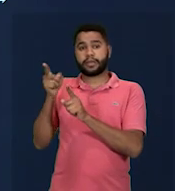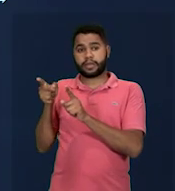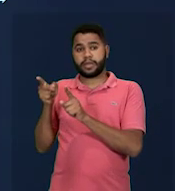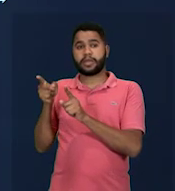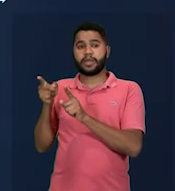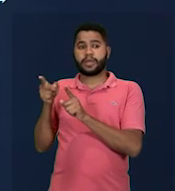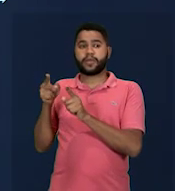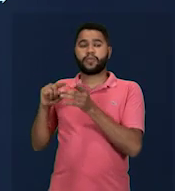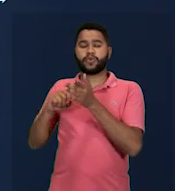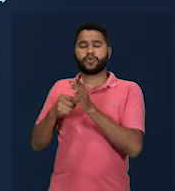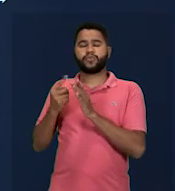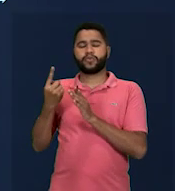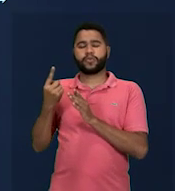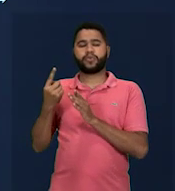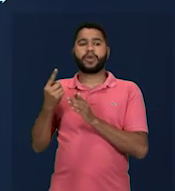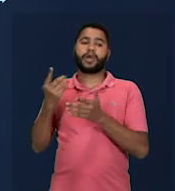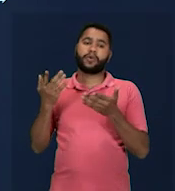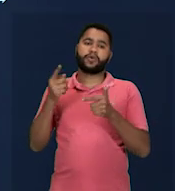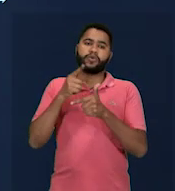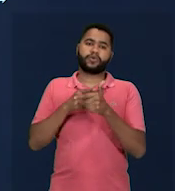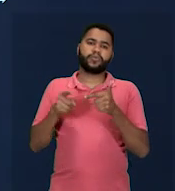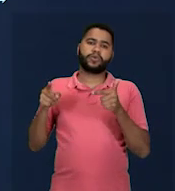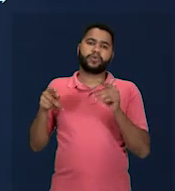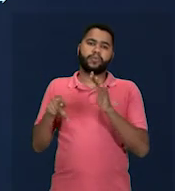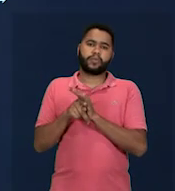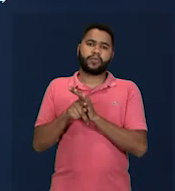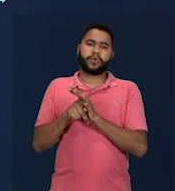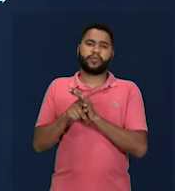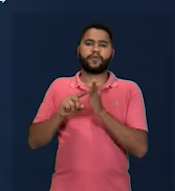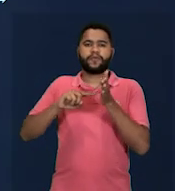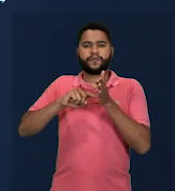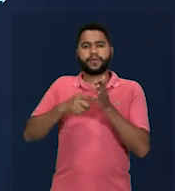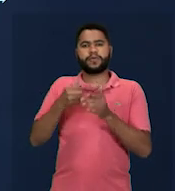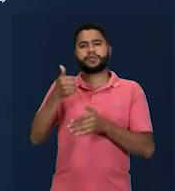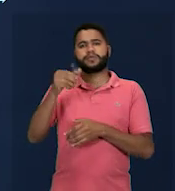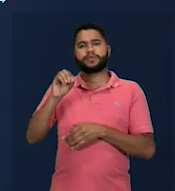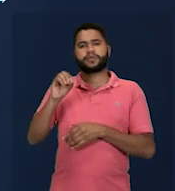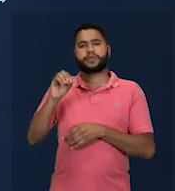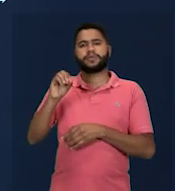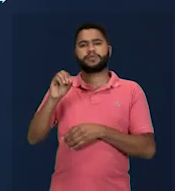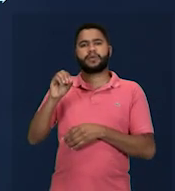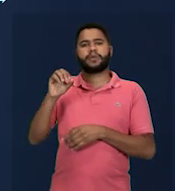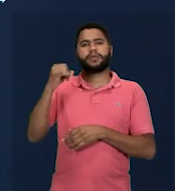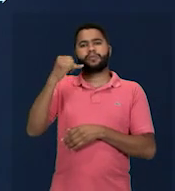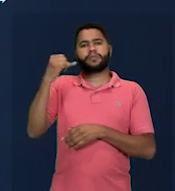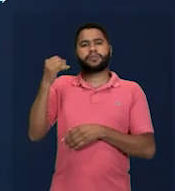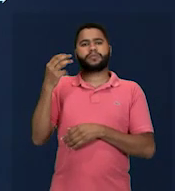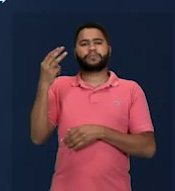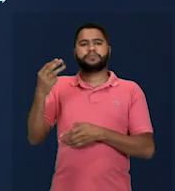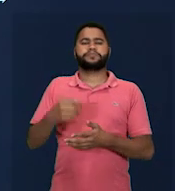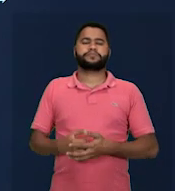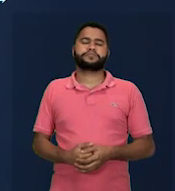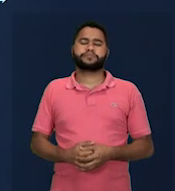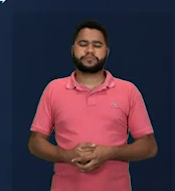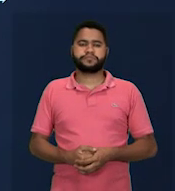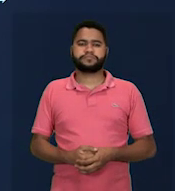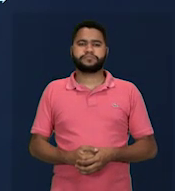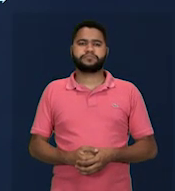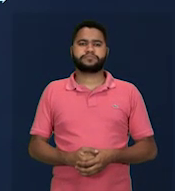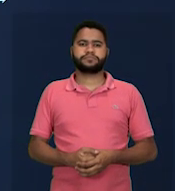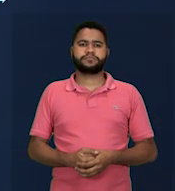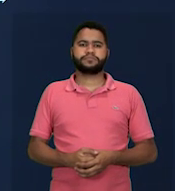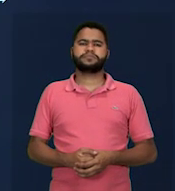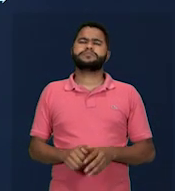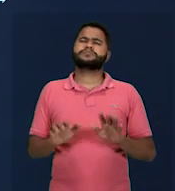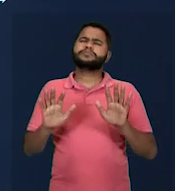menos 3 eu dividi por 1000, de modo que este número final seja equivalente ao número inicial. Ah